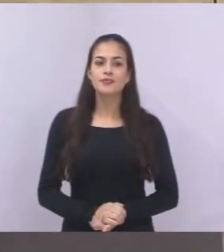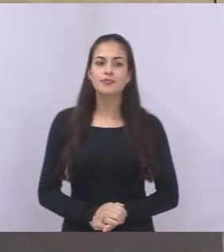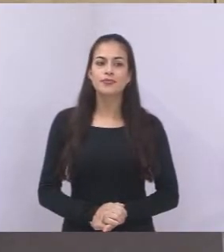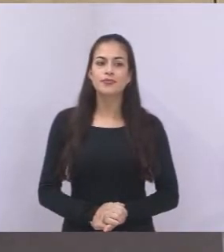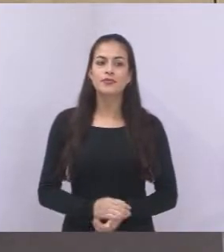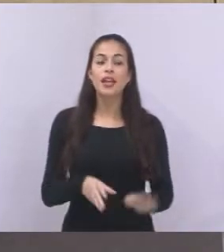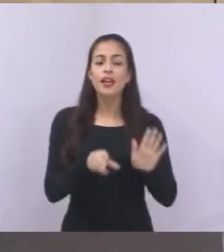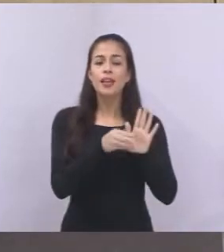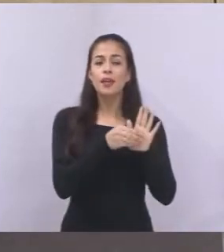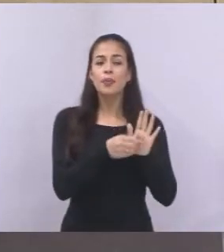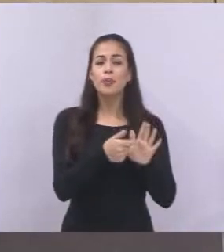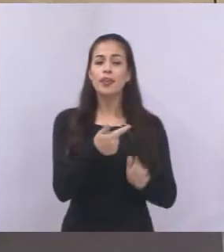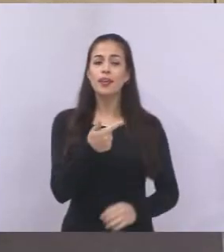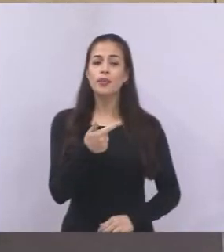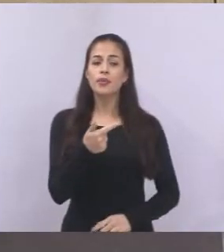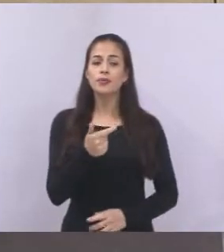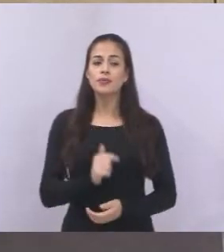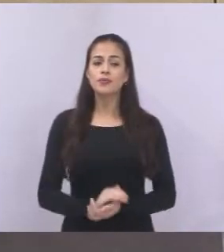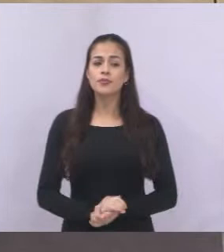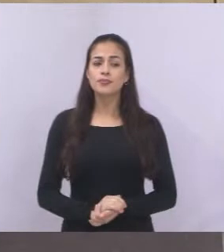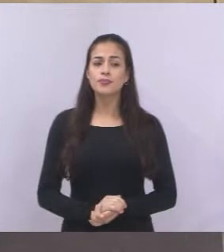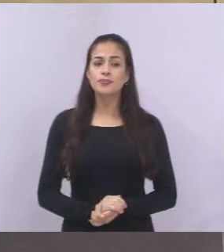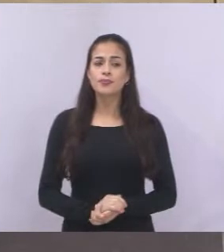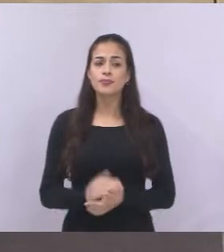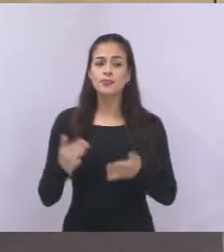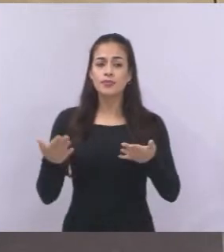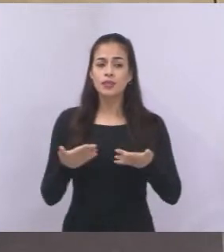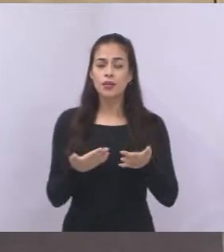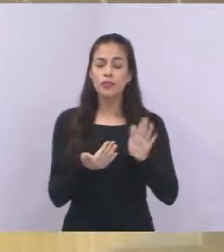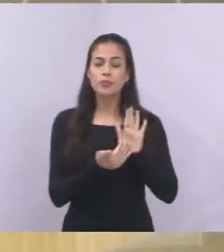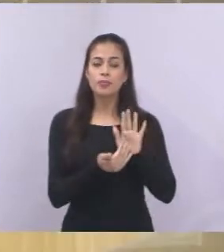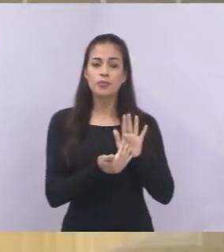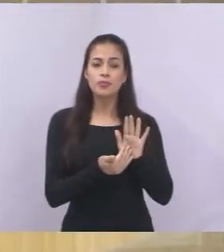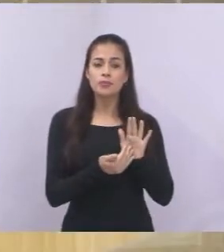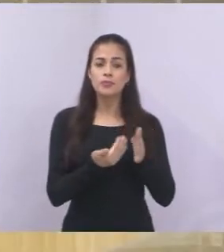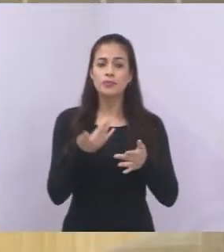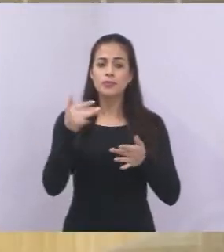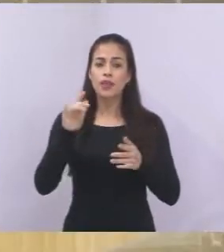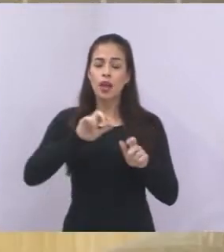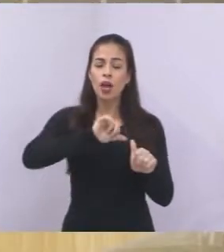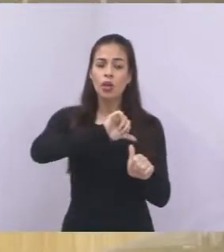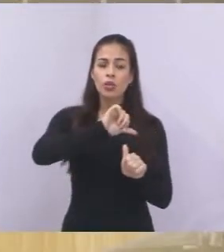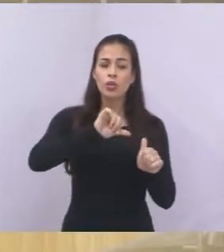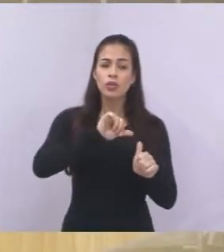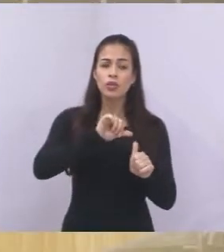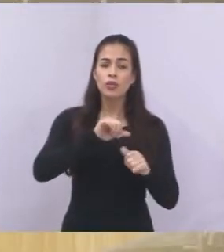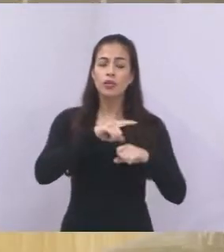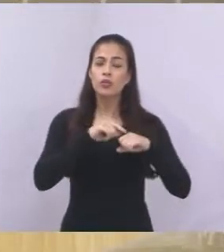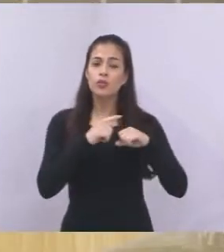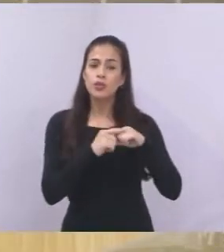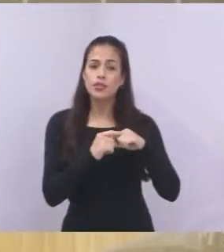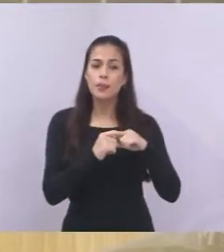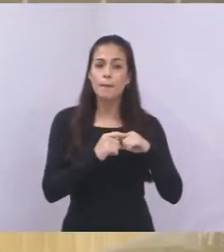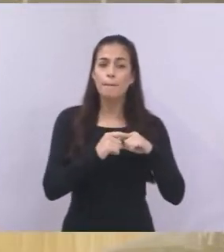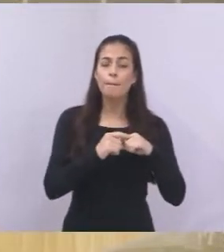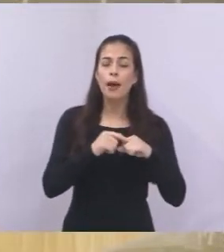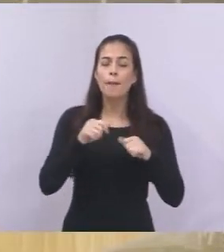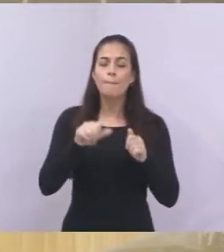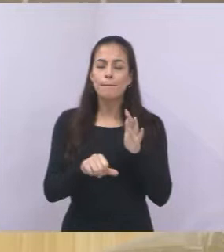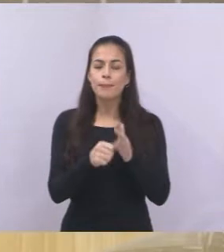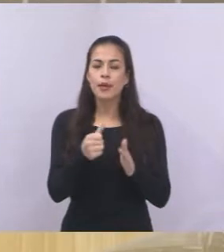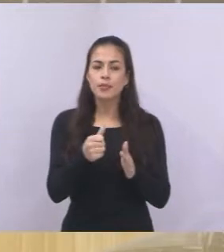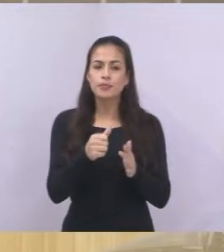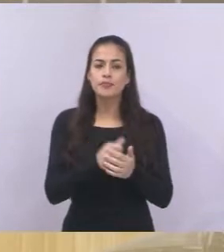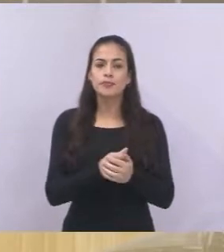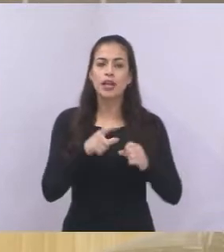Emenda 2. Dessa forma, propõe as seguintes modificações. Altera o inciso 1º, artigo 5º do